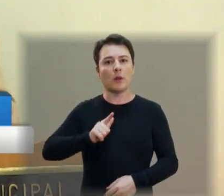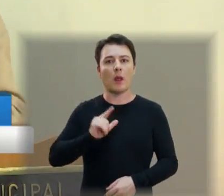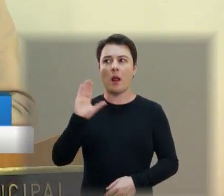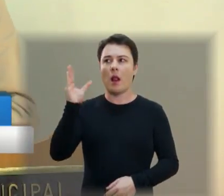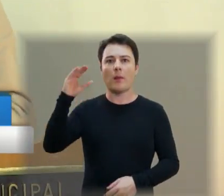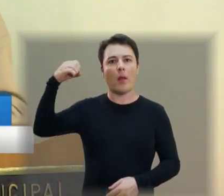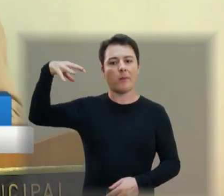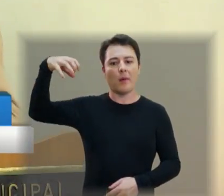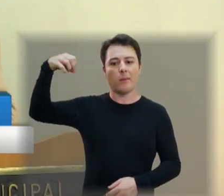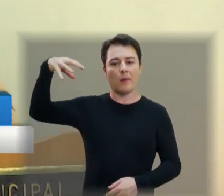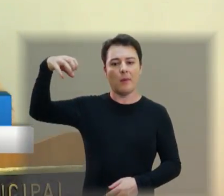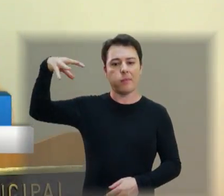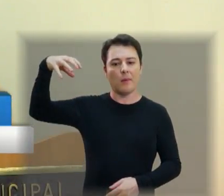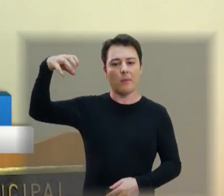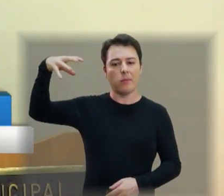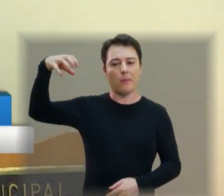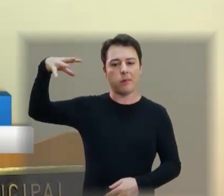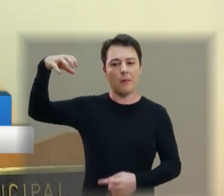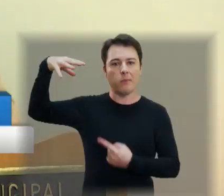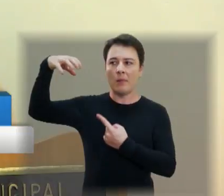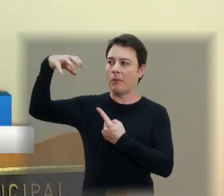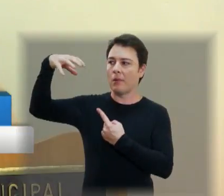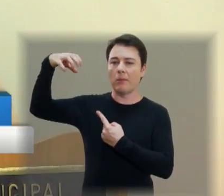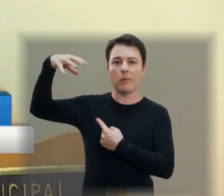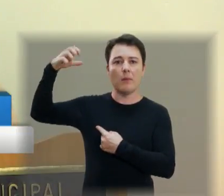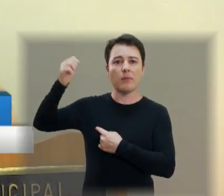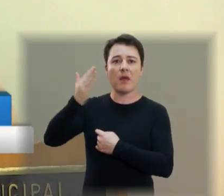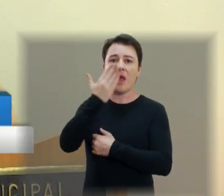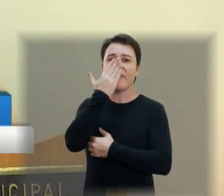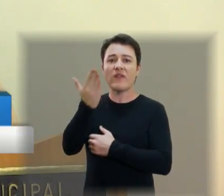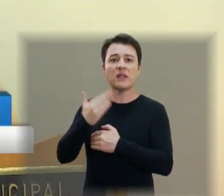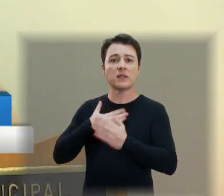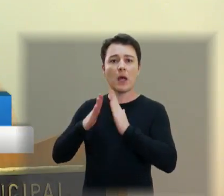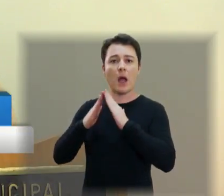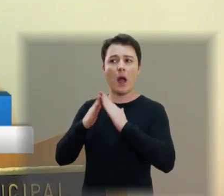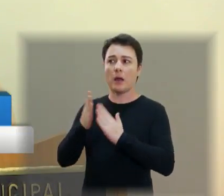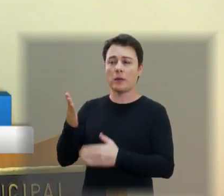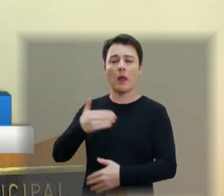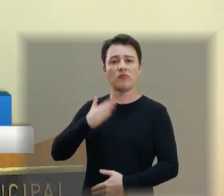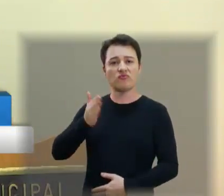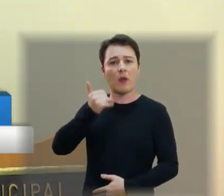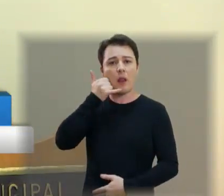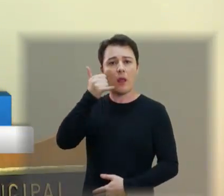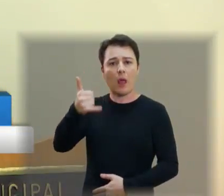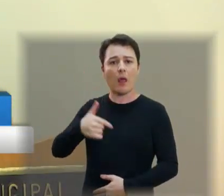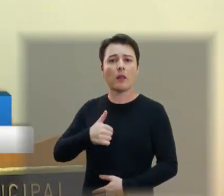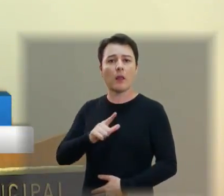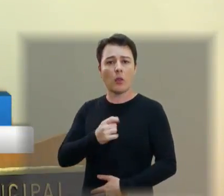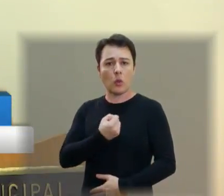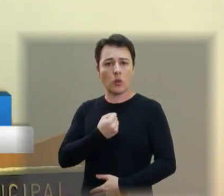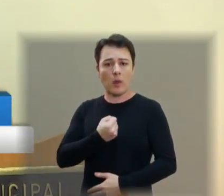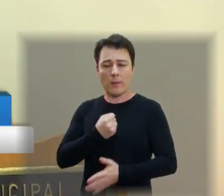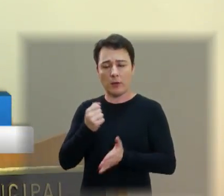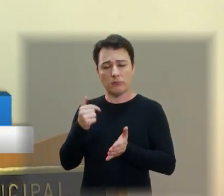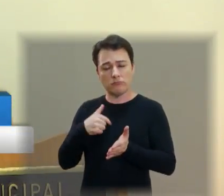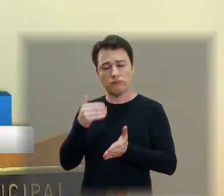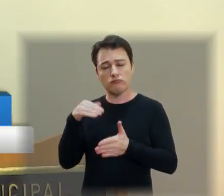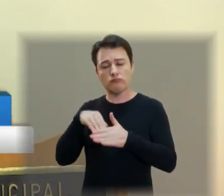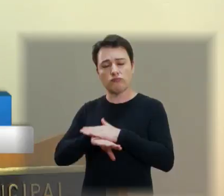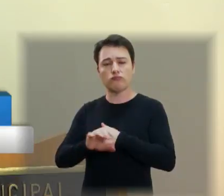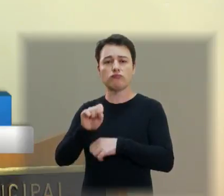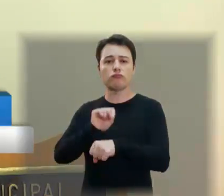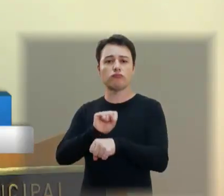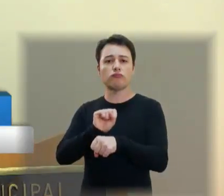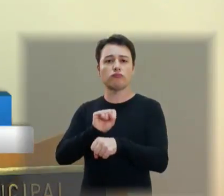em frente à minha casa. 21 de julho. Eu fiz a ligação, peguei o protocolo, enfim, e aguardei.